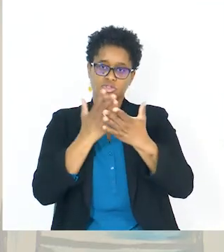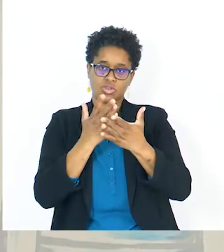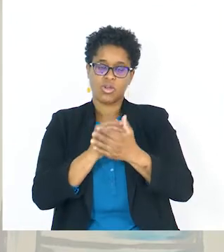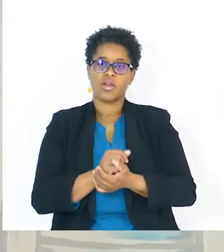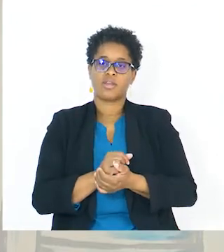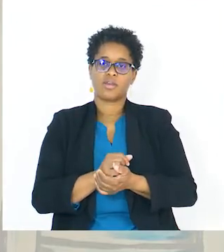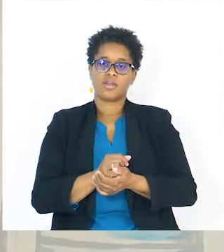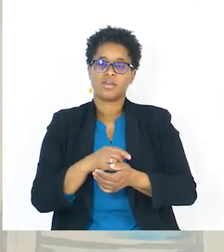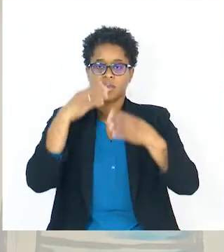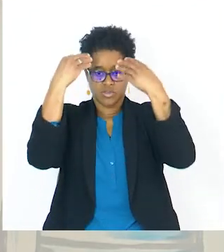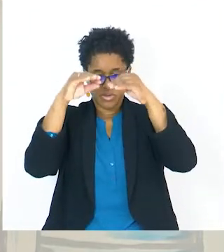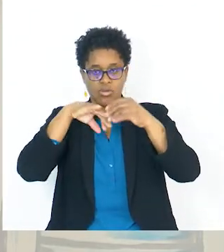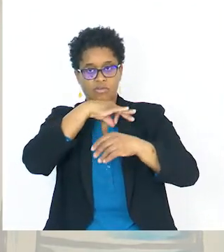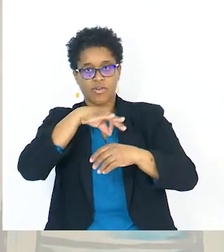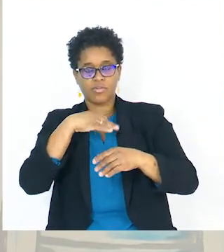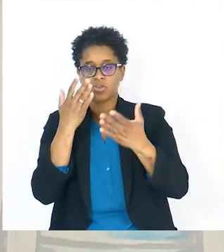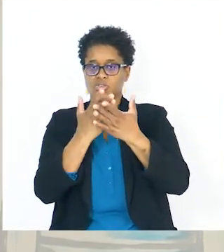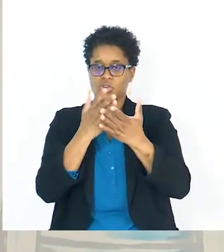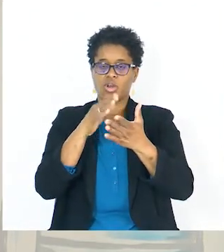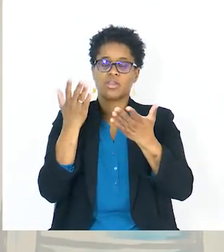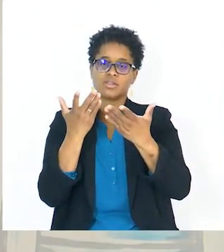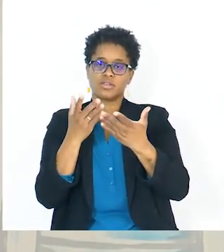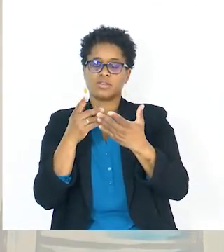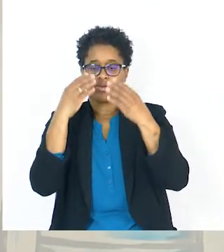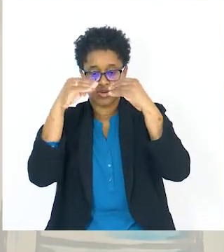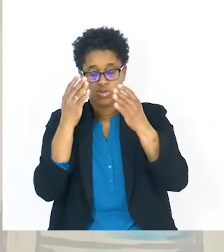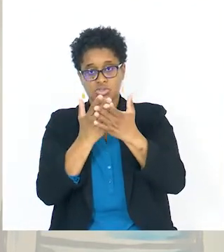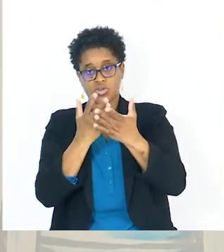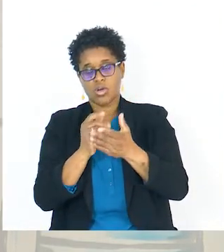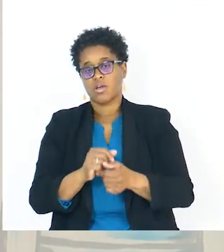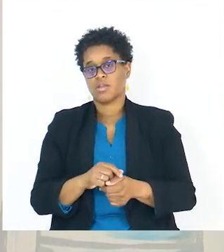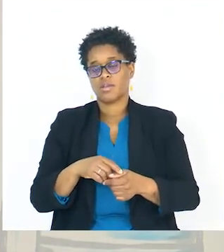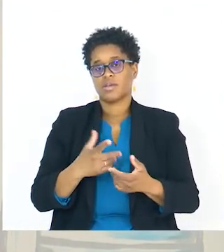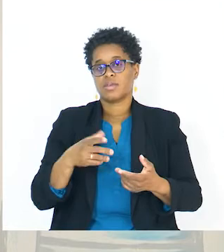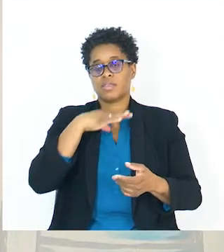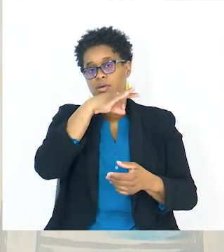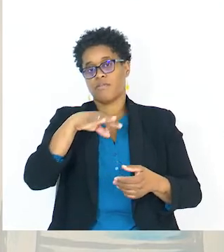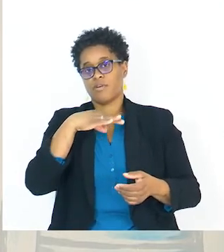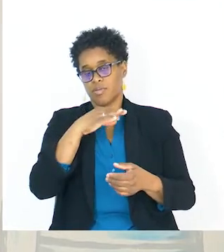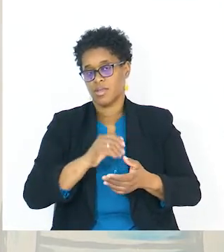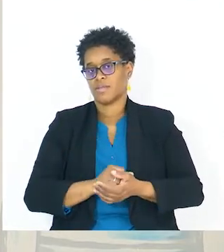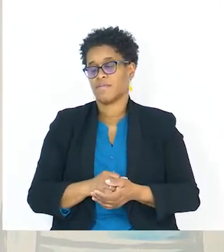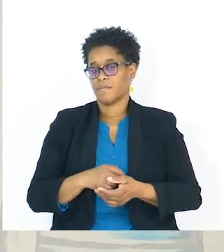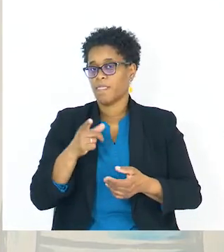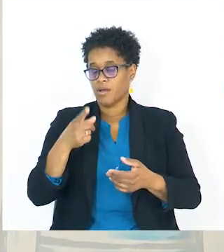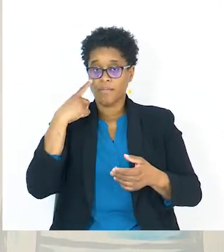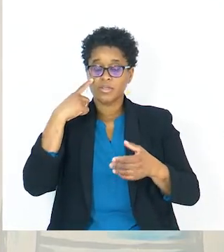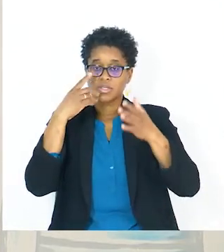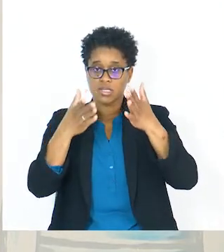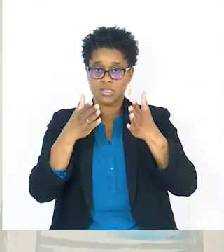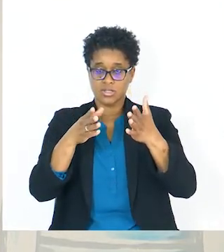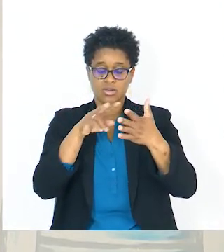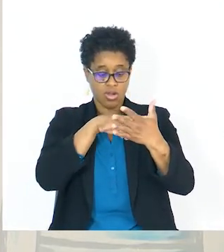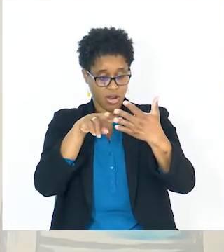Escola, educação familiar, educação escolar e família. Vamos prestar